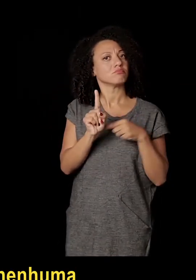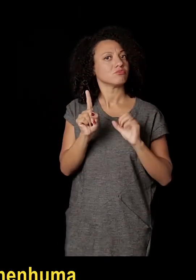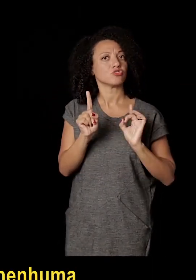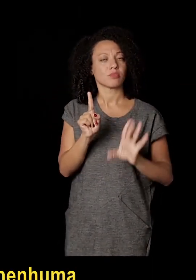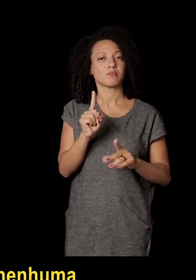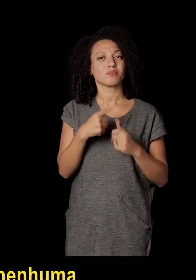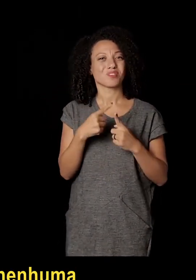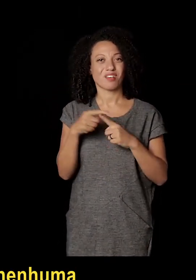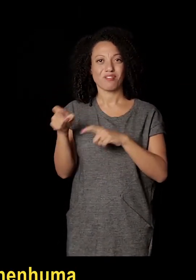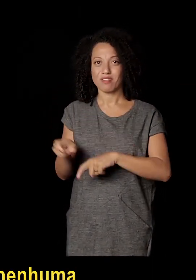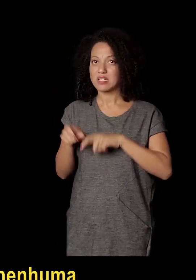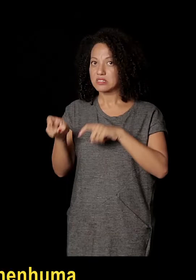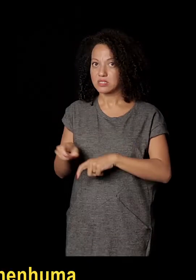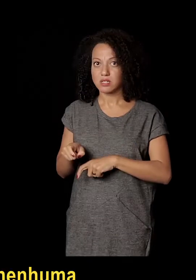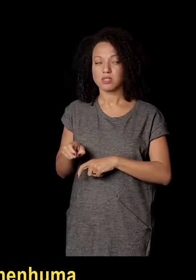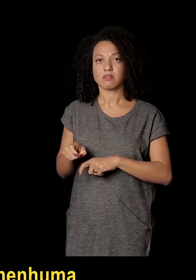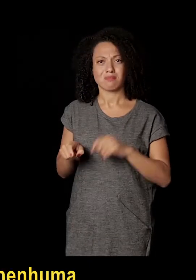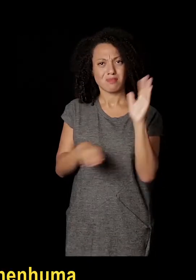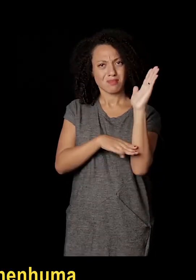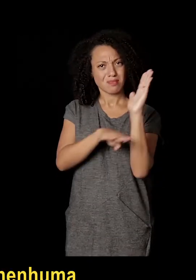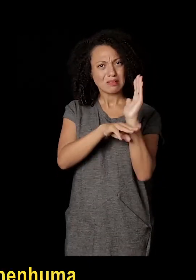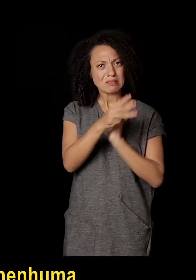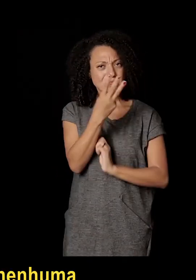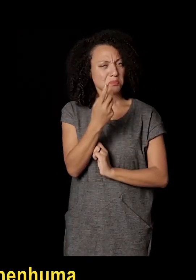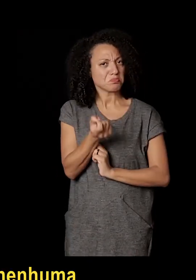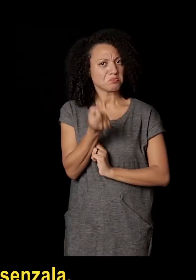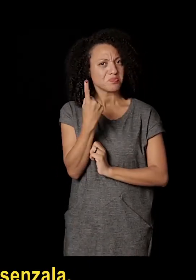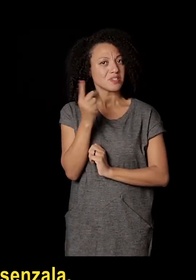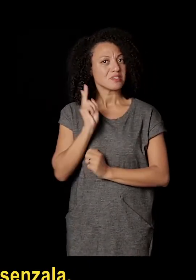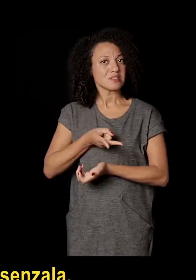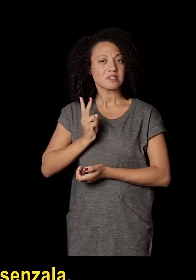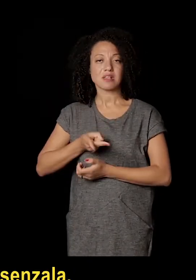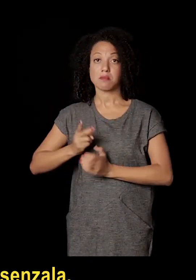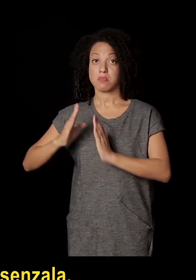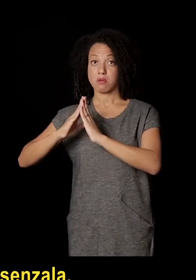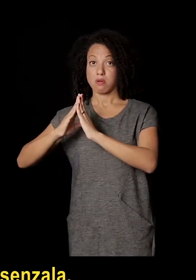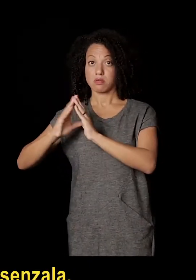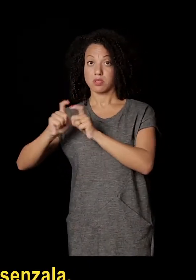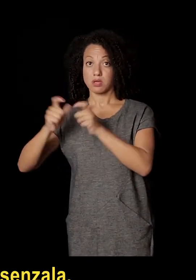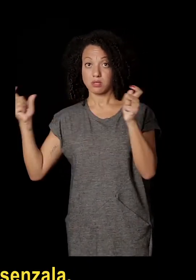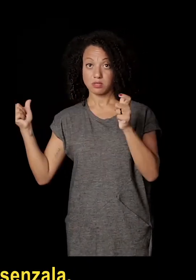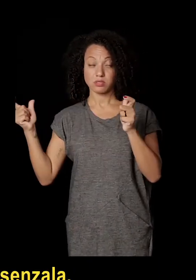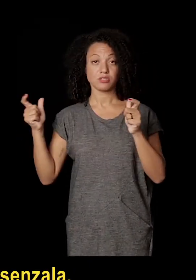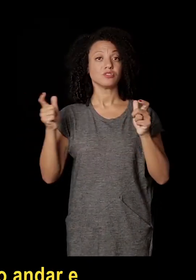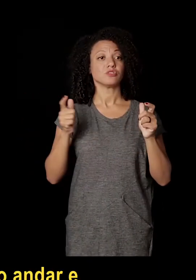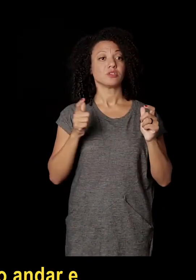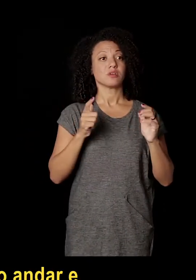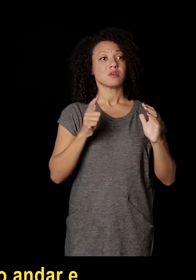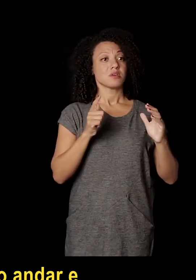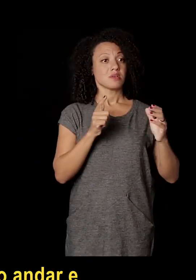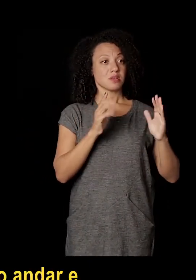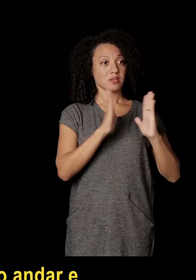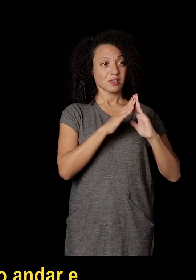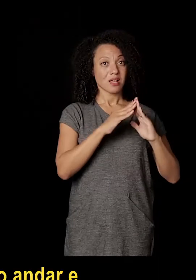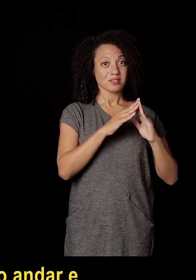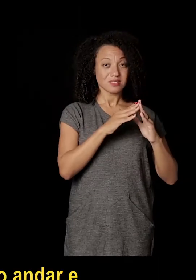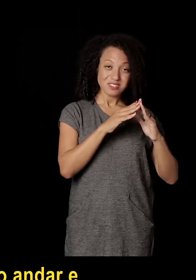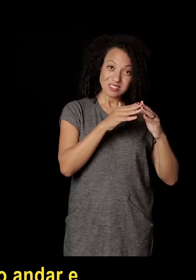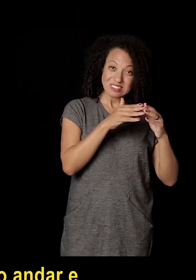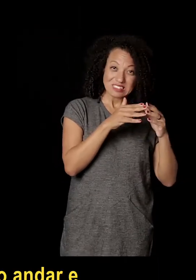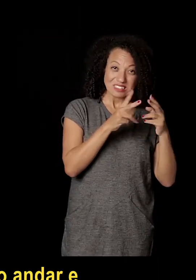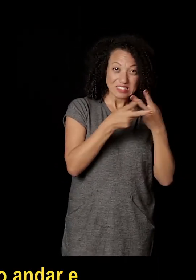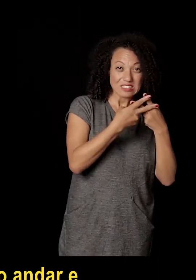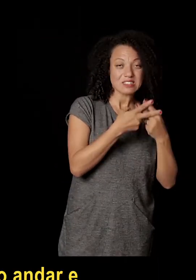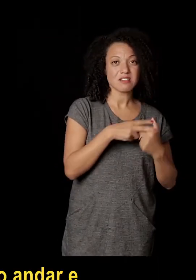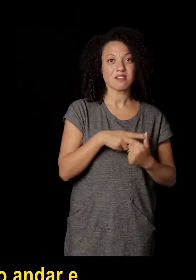para isso, né? Porque nenhuma fazenda nunca teve três andares, era sempre a casa grande e a senzala. Então ele prendeu ela lá no terceiro andar e ela ficava